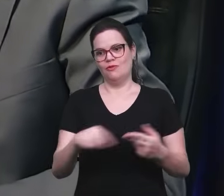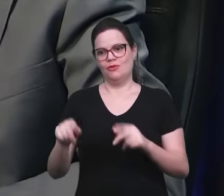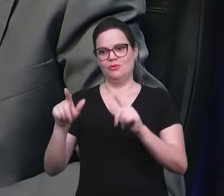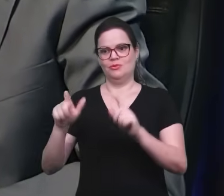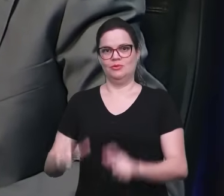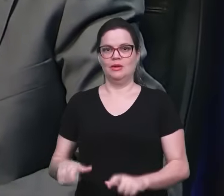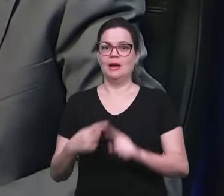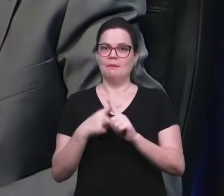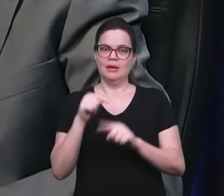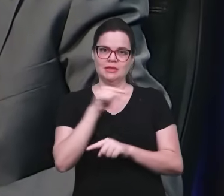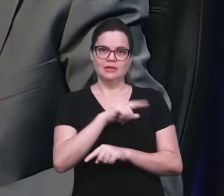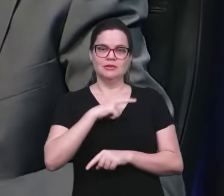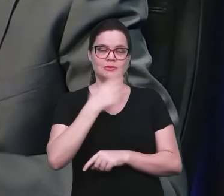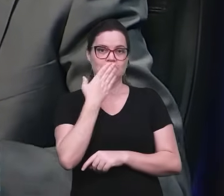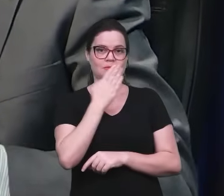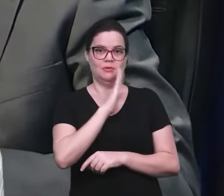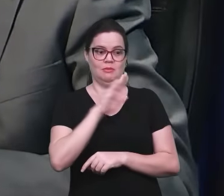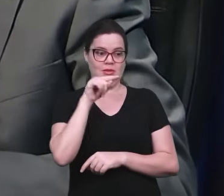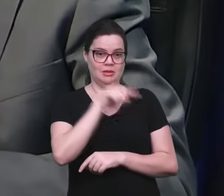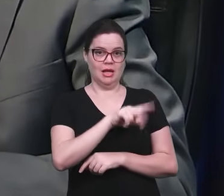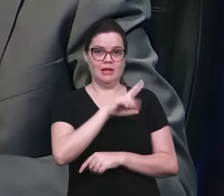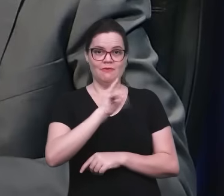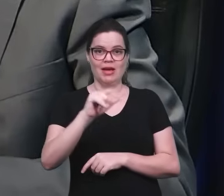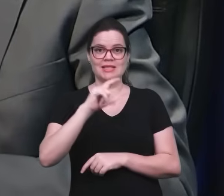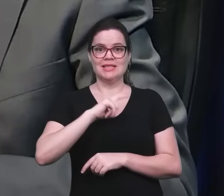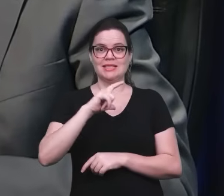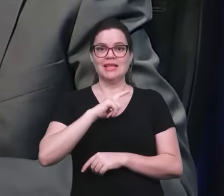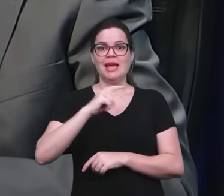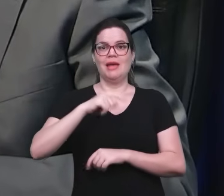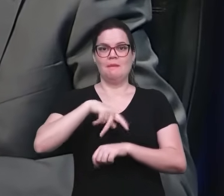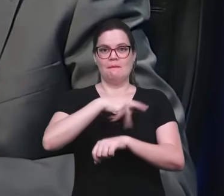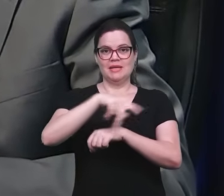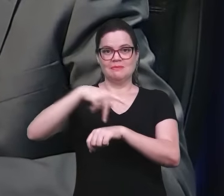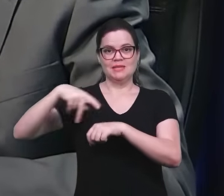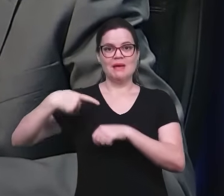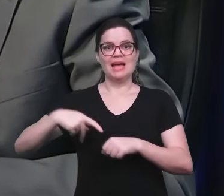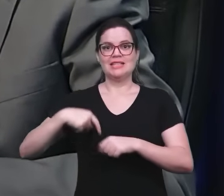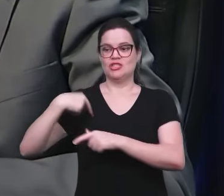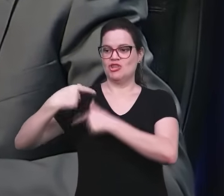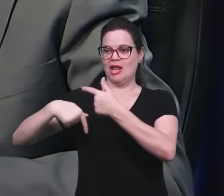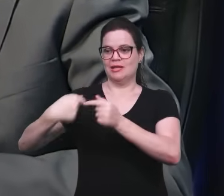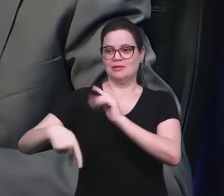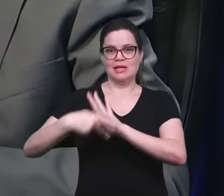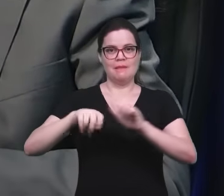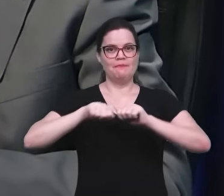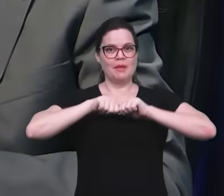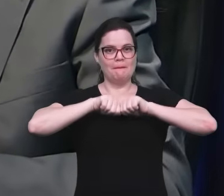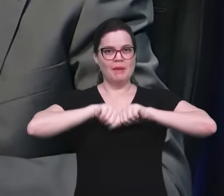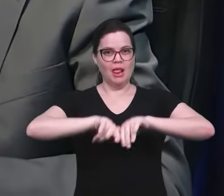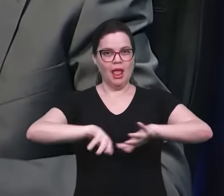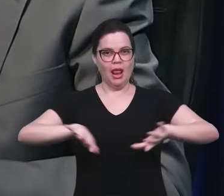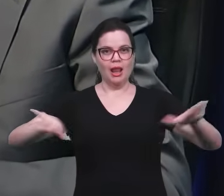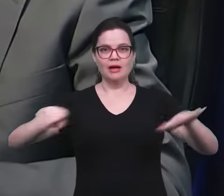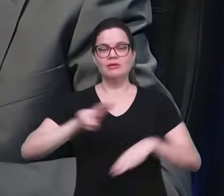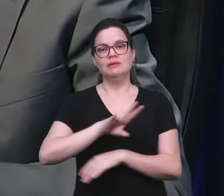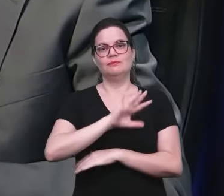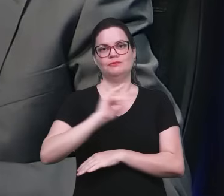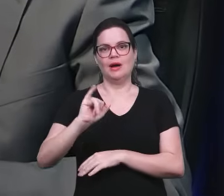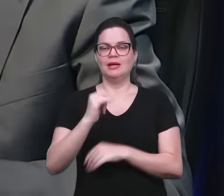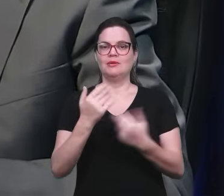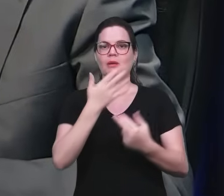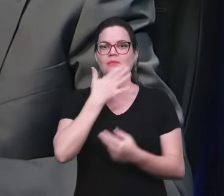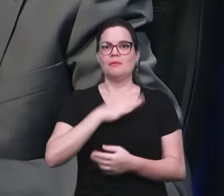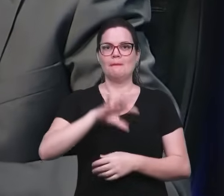seria o pai de uma grande nação. E quando nós pensamos naquele plano profético, posicionando Abraão